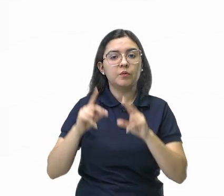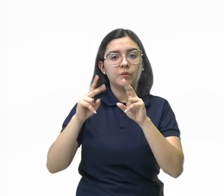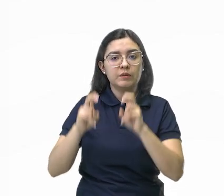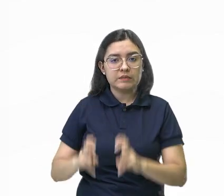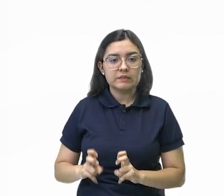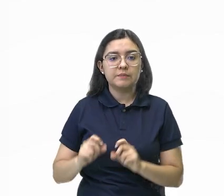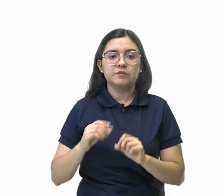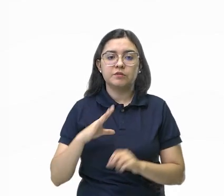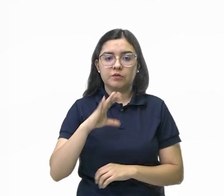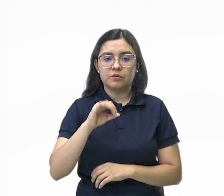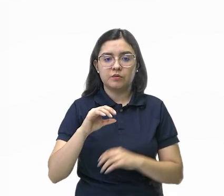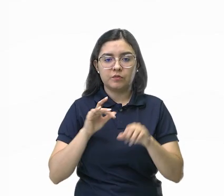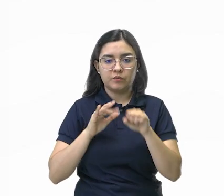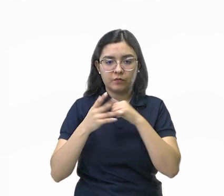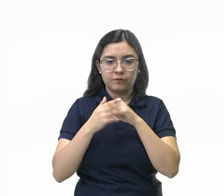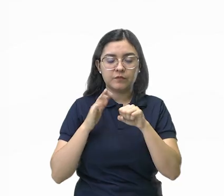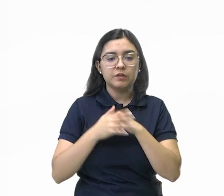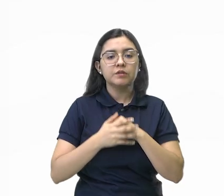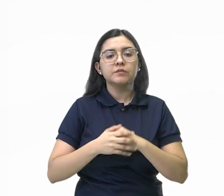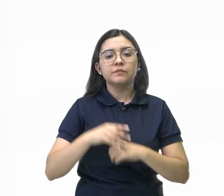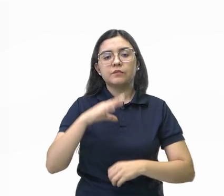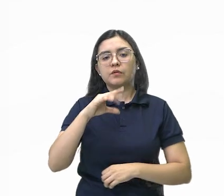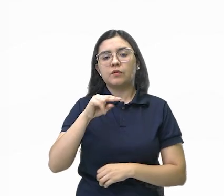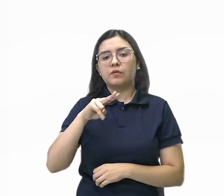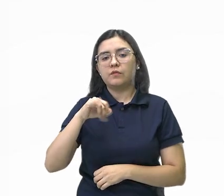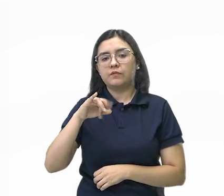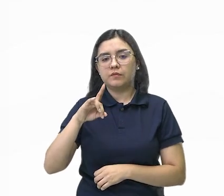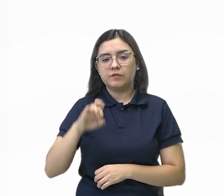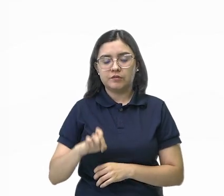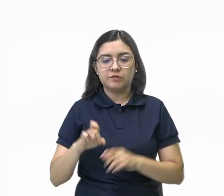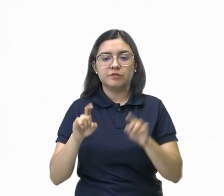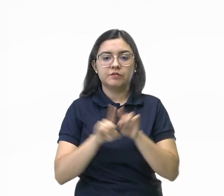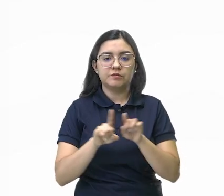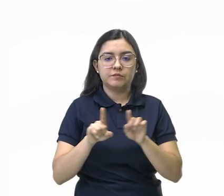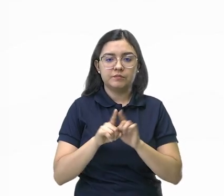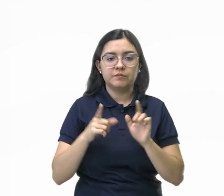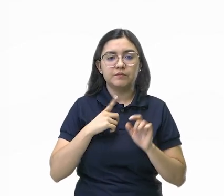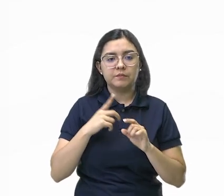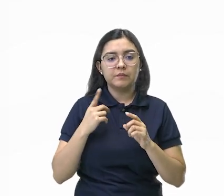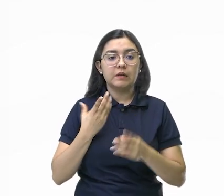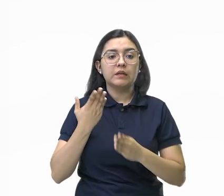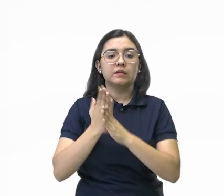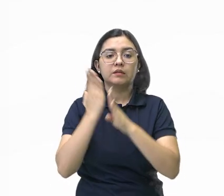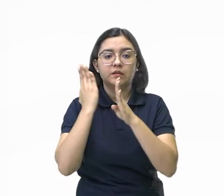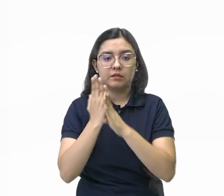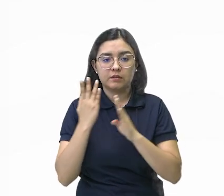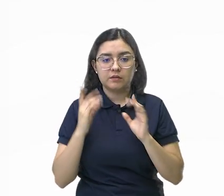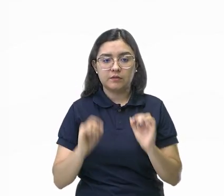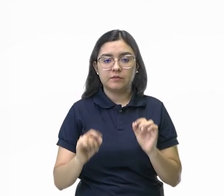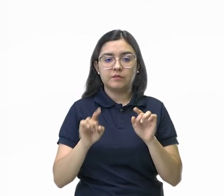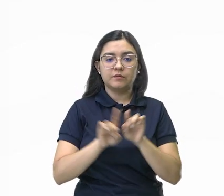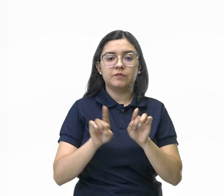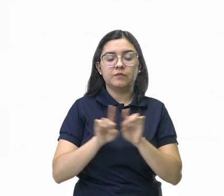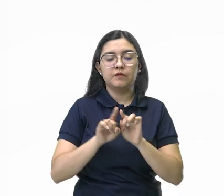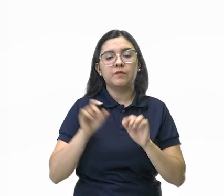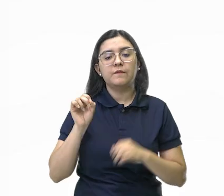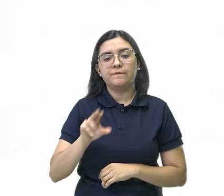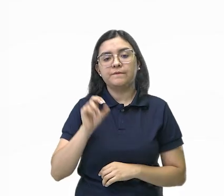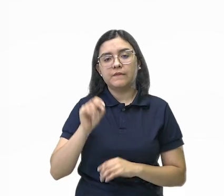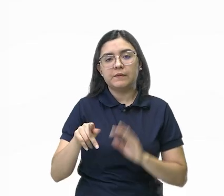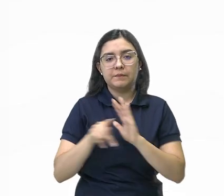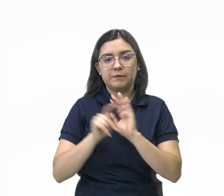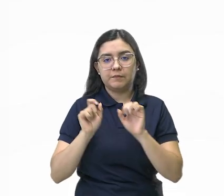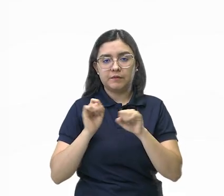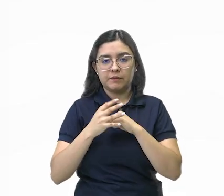onde é retirado material coletado do paciente para detectar o COVID, o vírus da